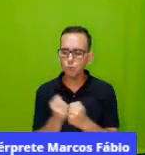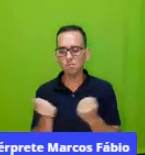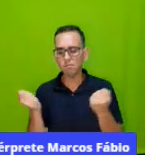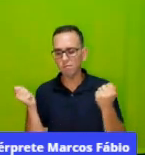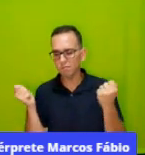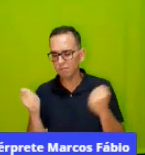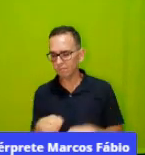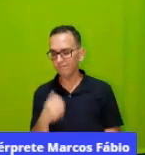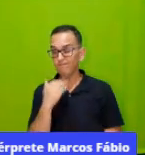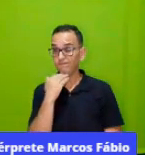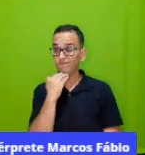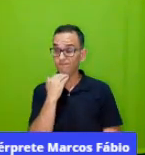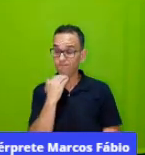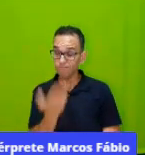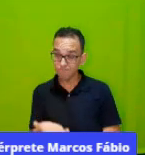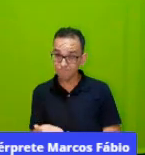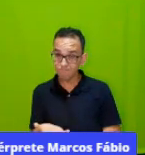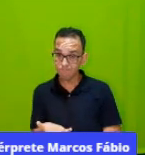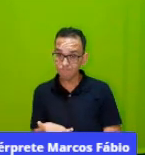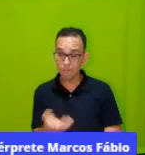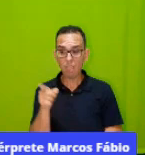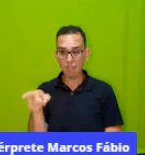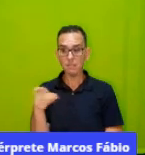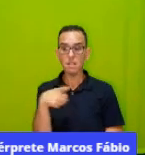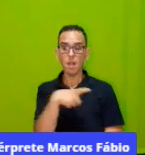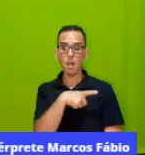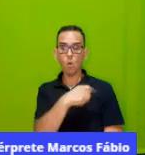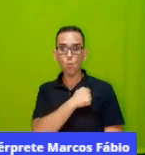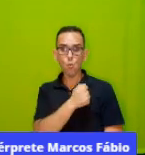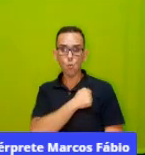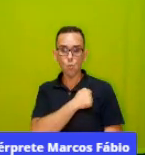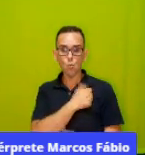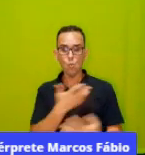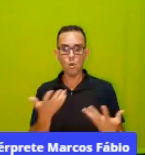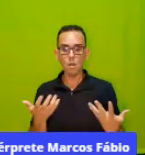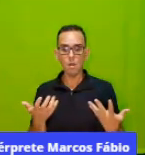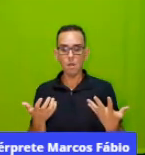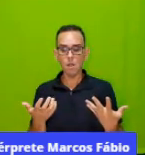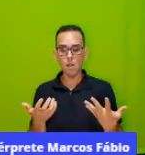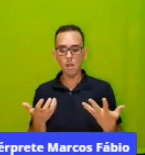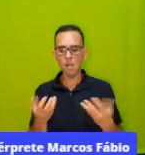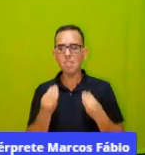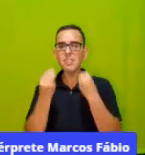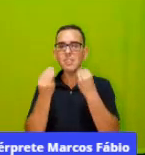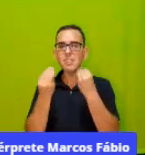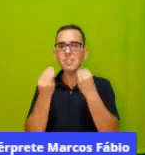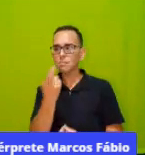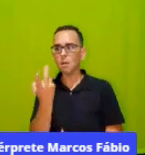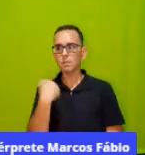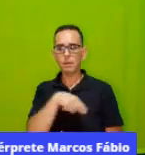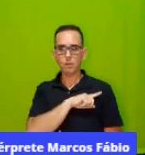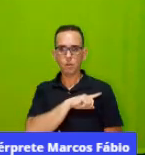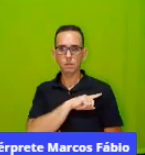Já tentei de tudo, vamos supor, já tentei engrossar, e não tem como esse aluno